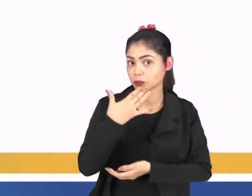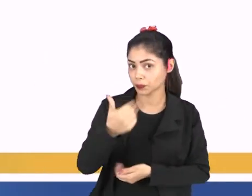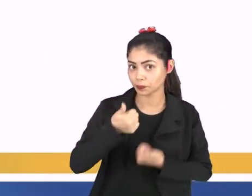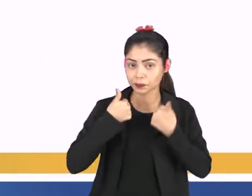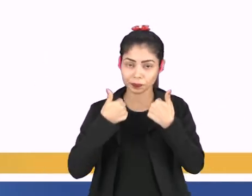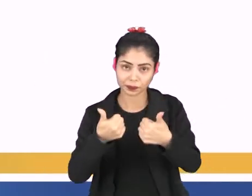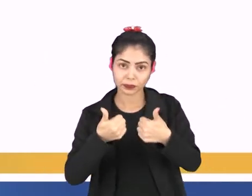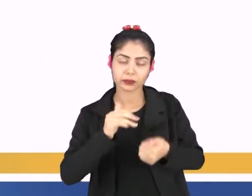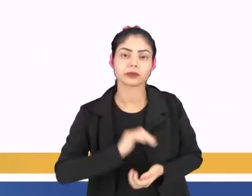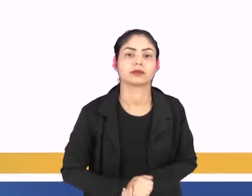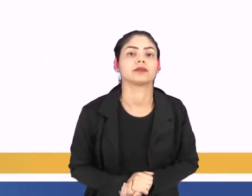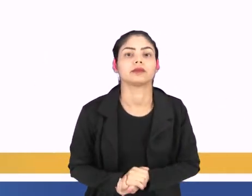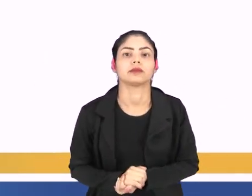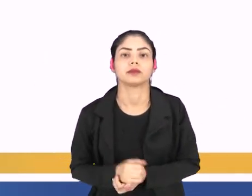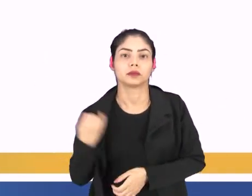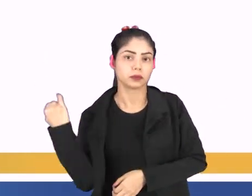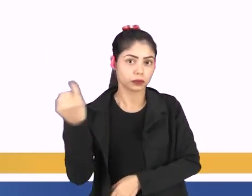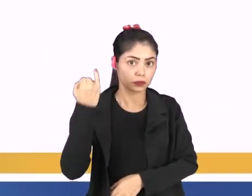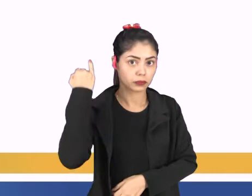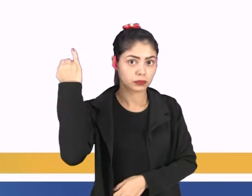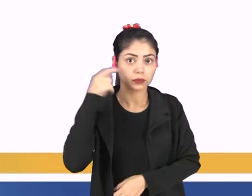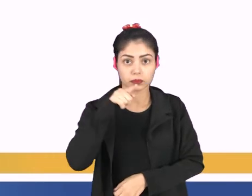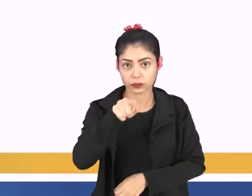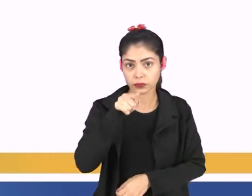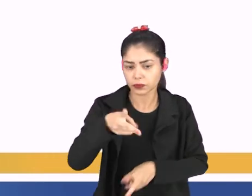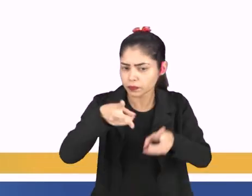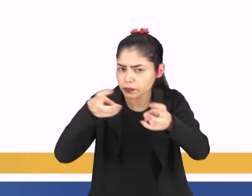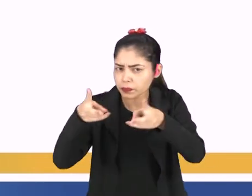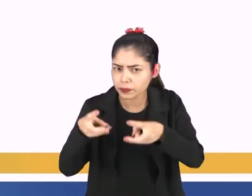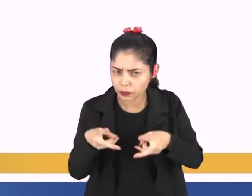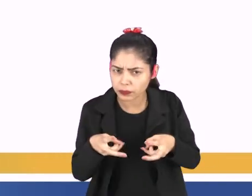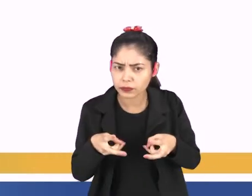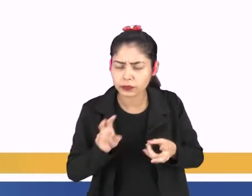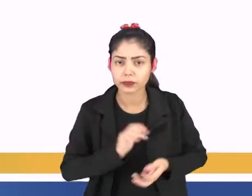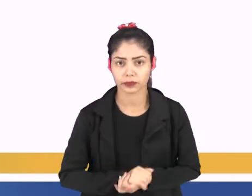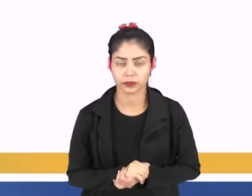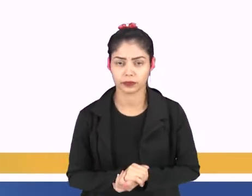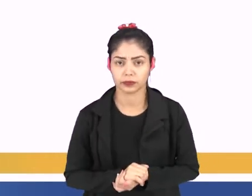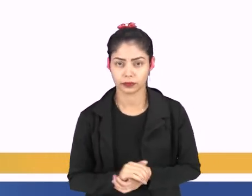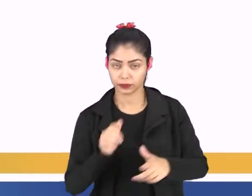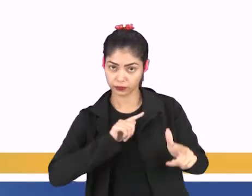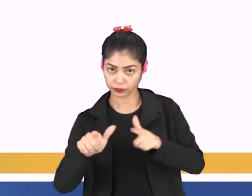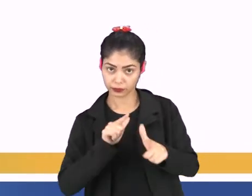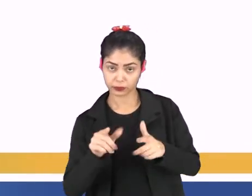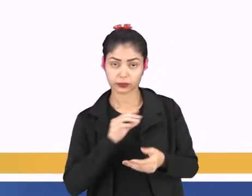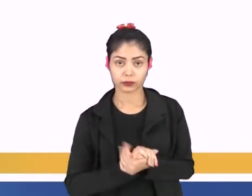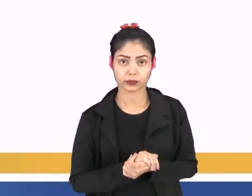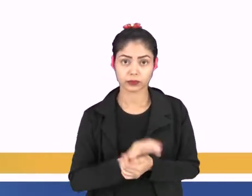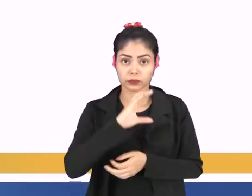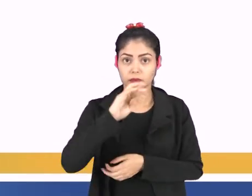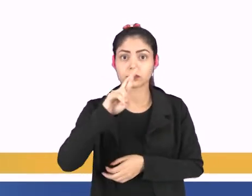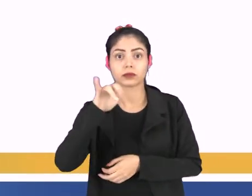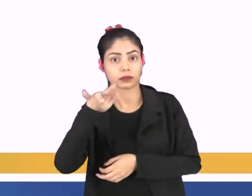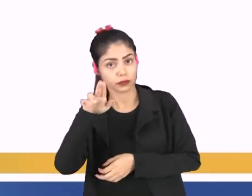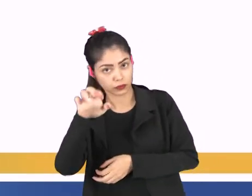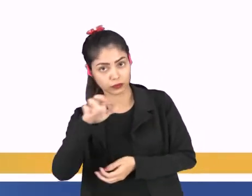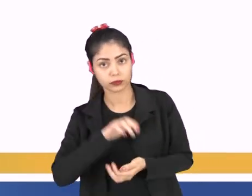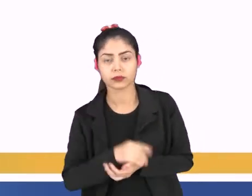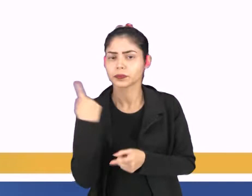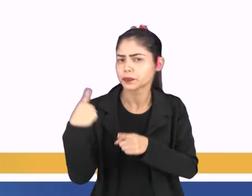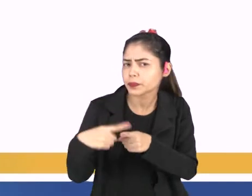aqui? Pessoal, o importante de vocês perceberem aí é esse trabalho com os coeficientes. Por